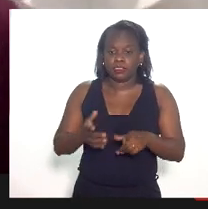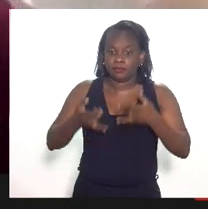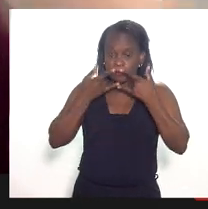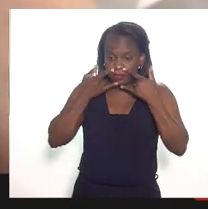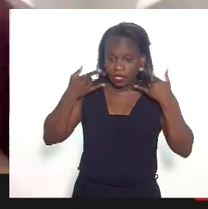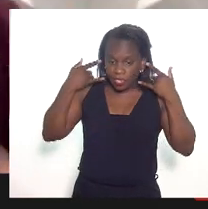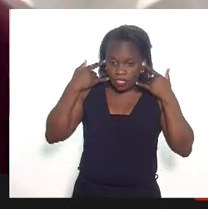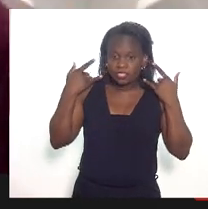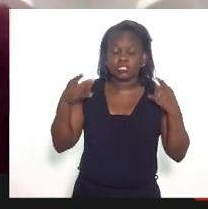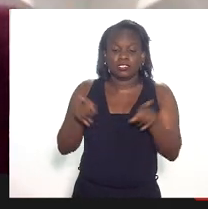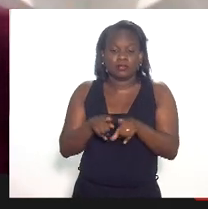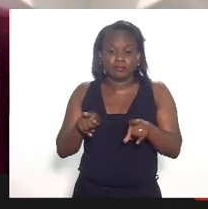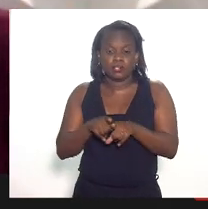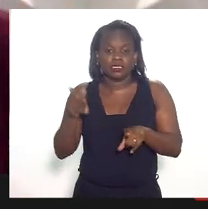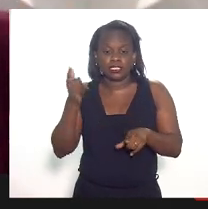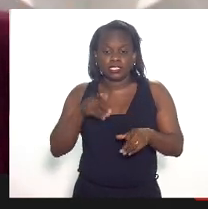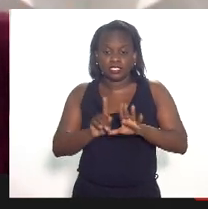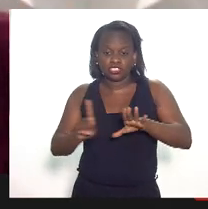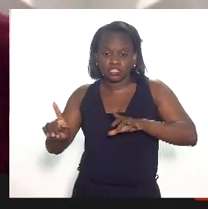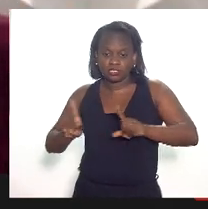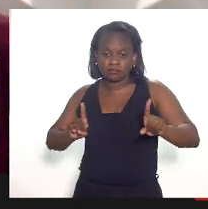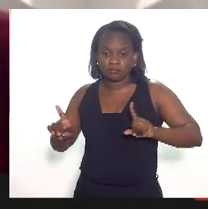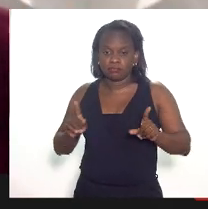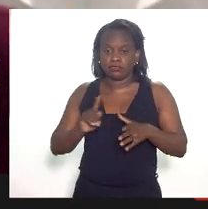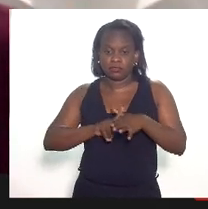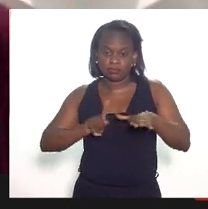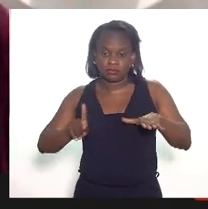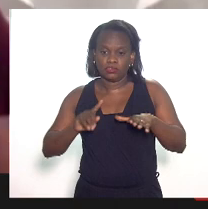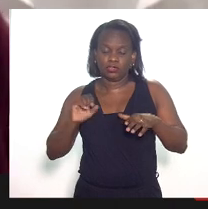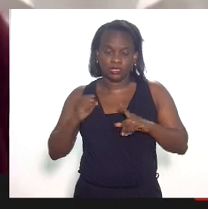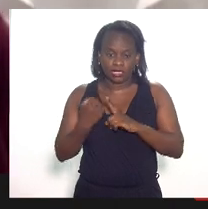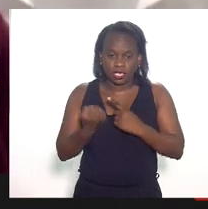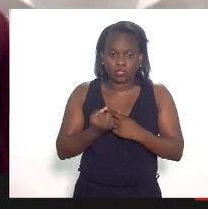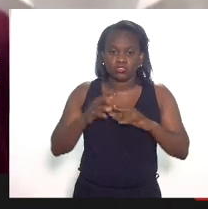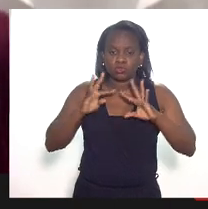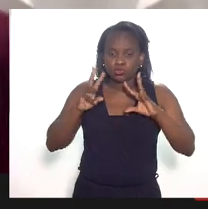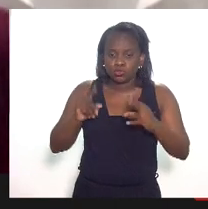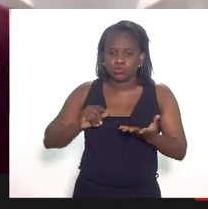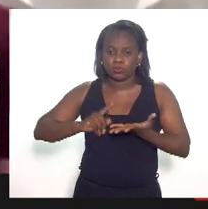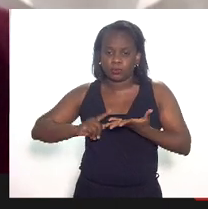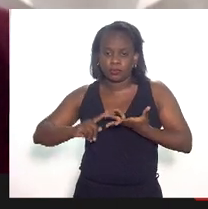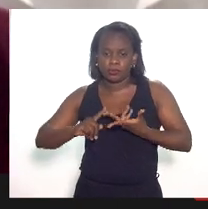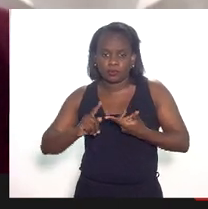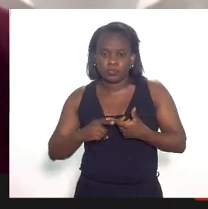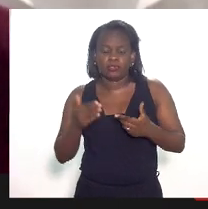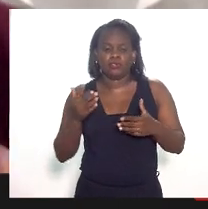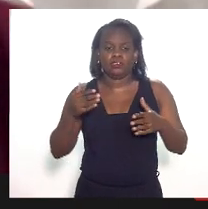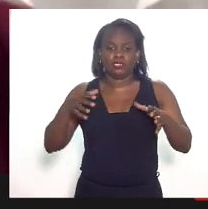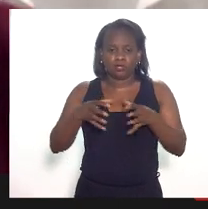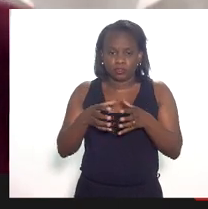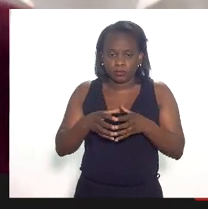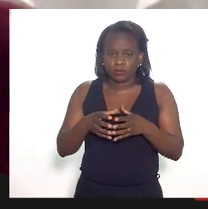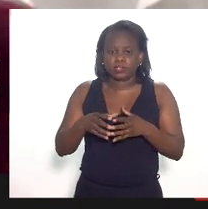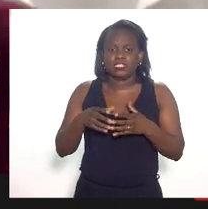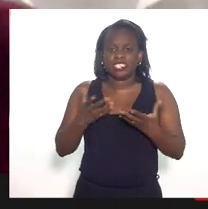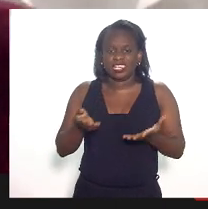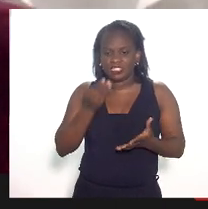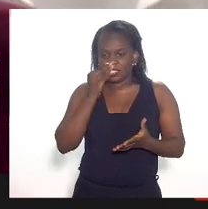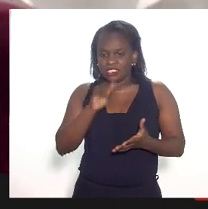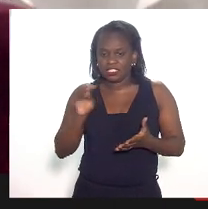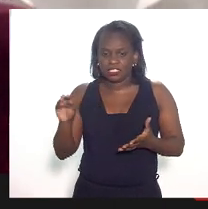máscaras e a garantia do distanciamento social. Todos os entes federados